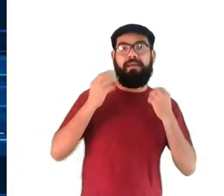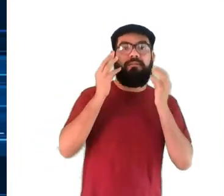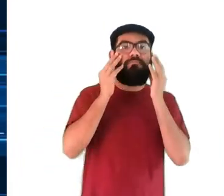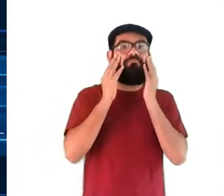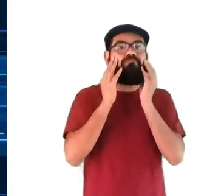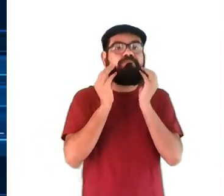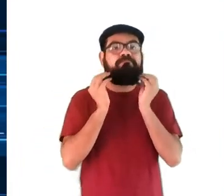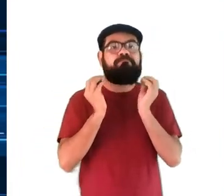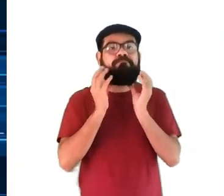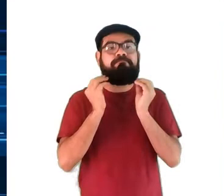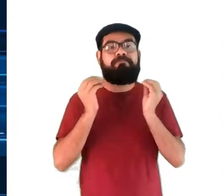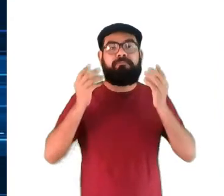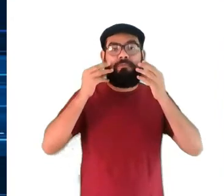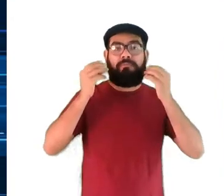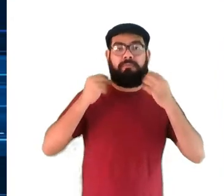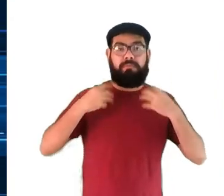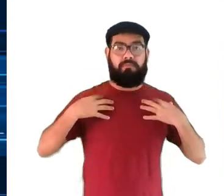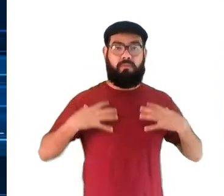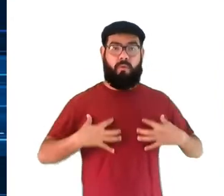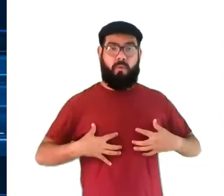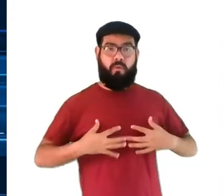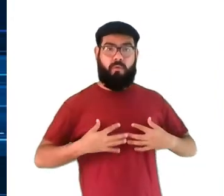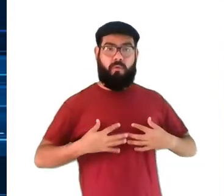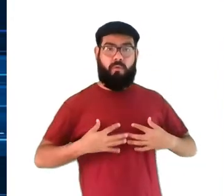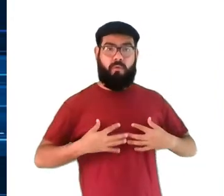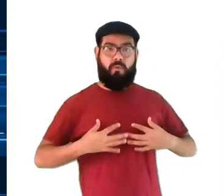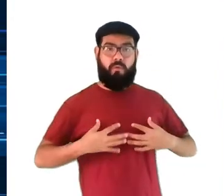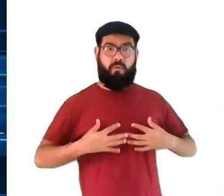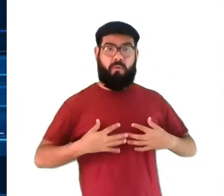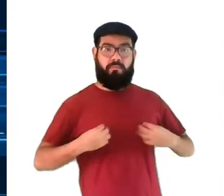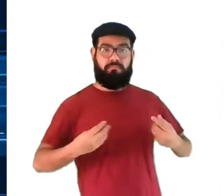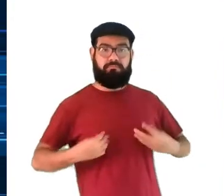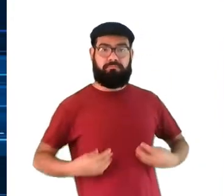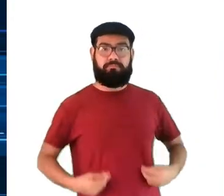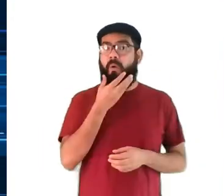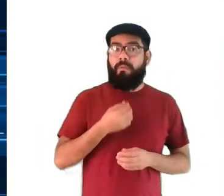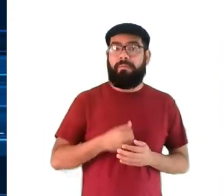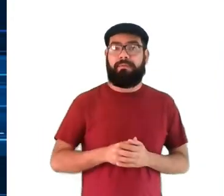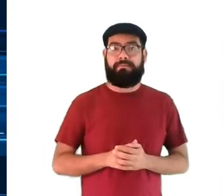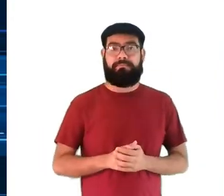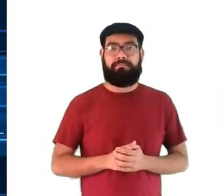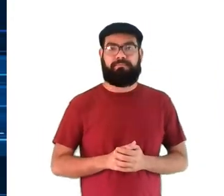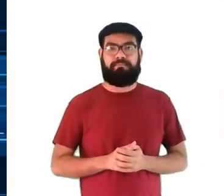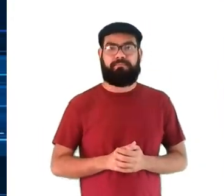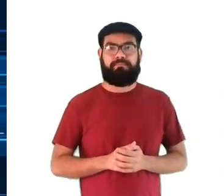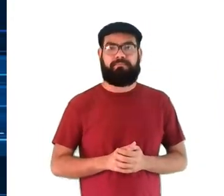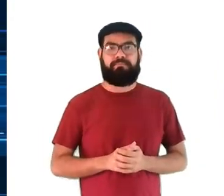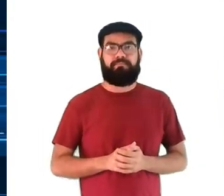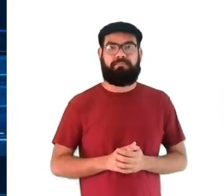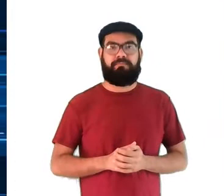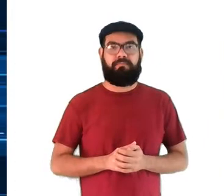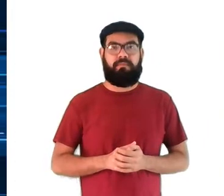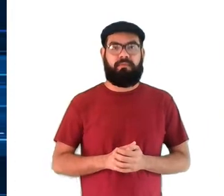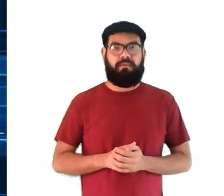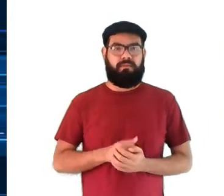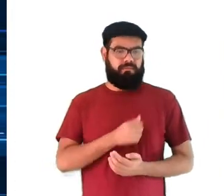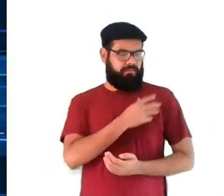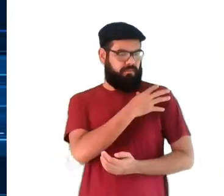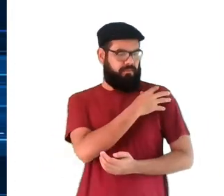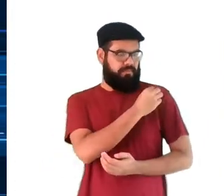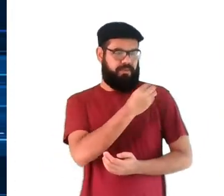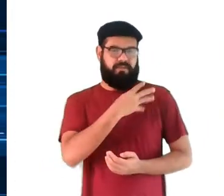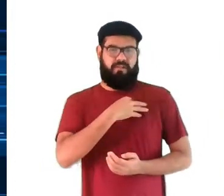No sexo masculino, essa pilosidade, esses pelos, eles passam quase